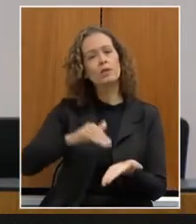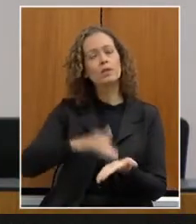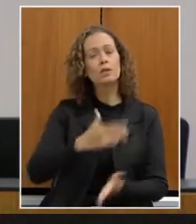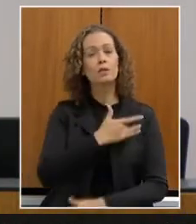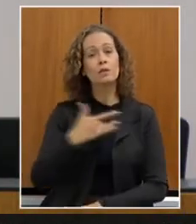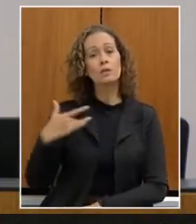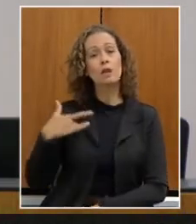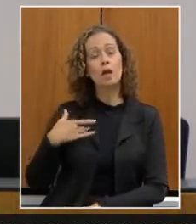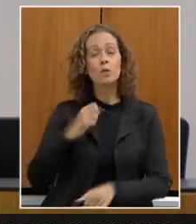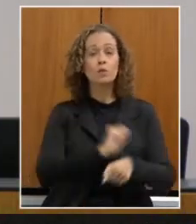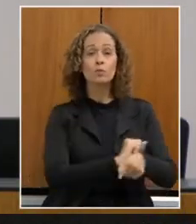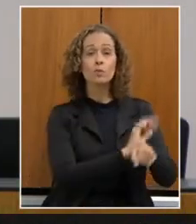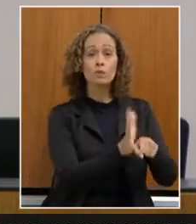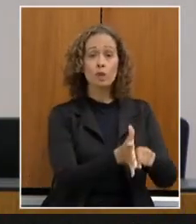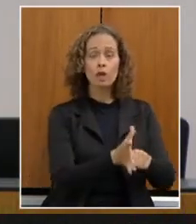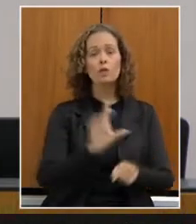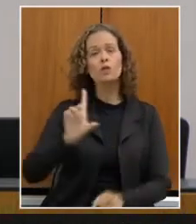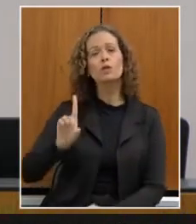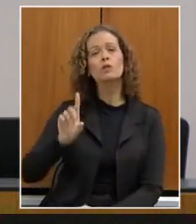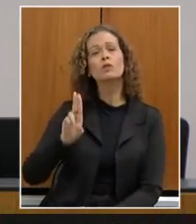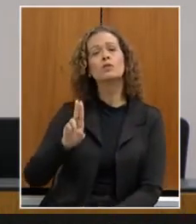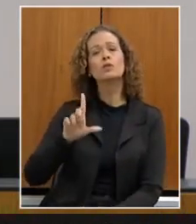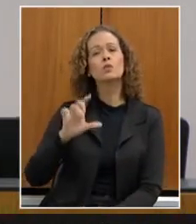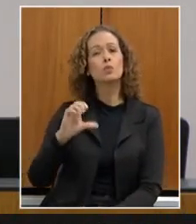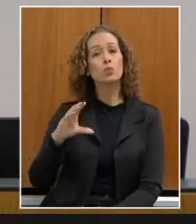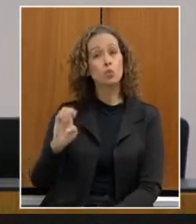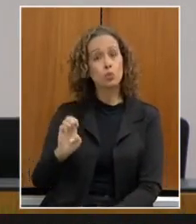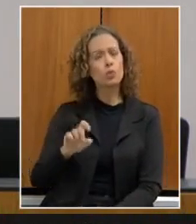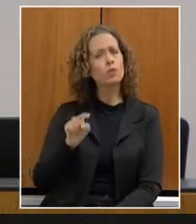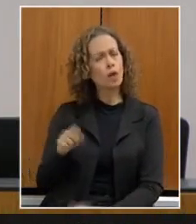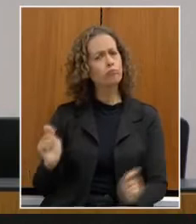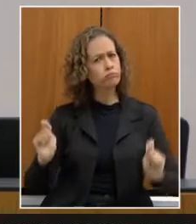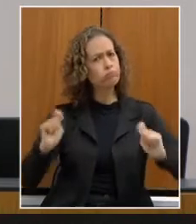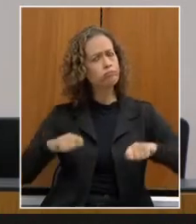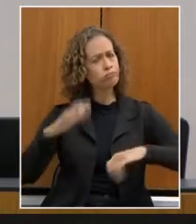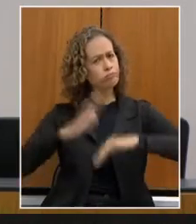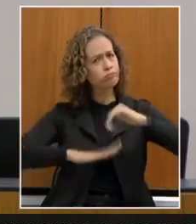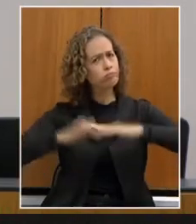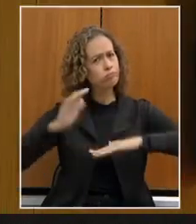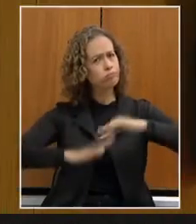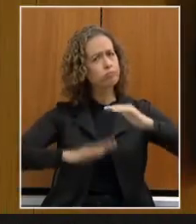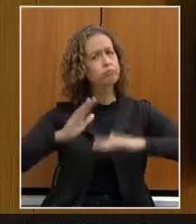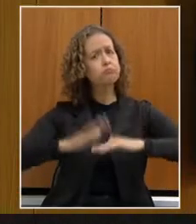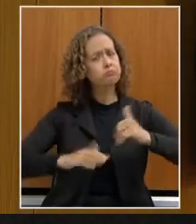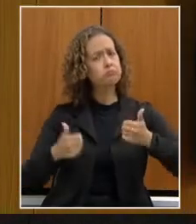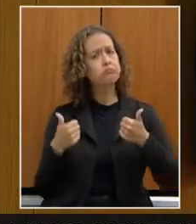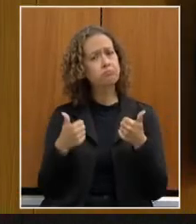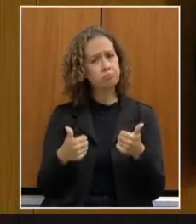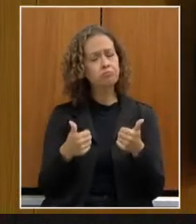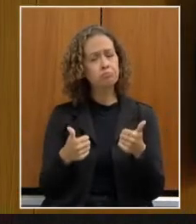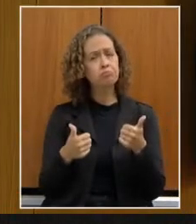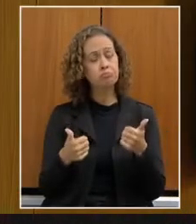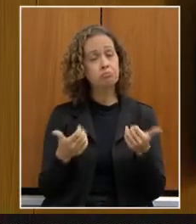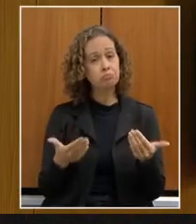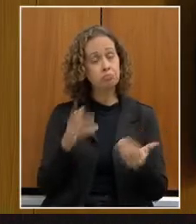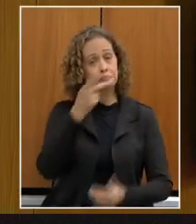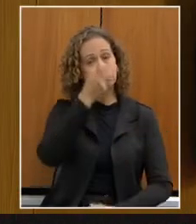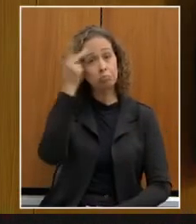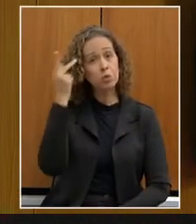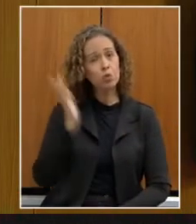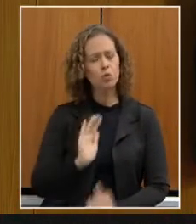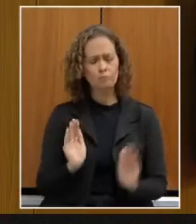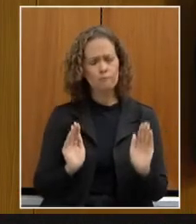Claros, a secretária Dulce, muito competente, pessoa equilibrada, bem